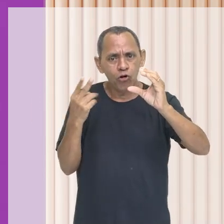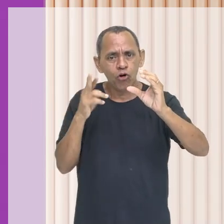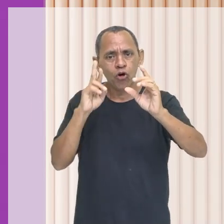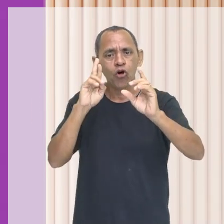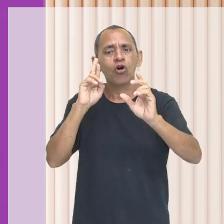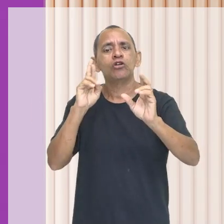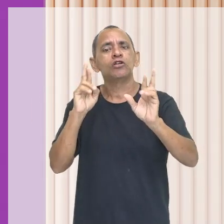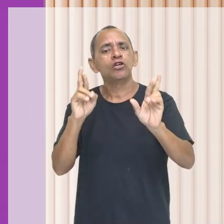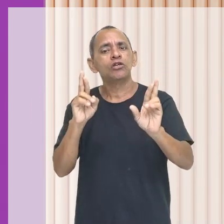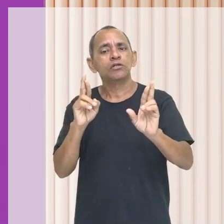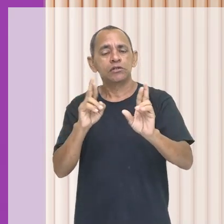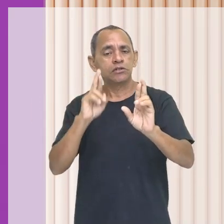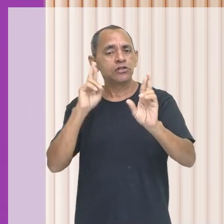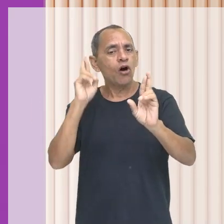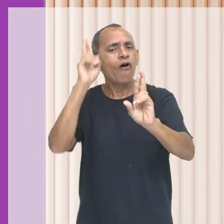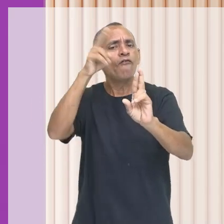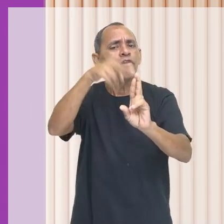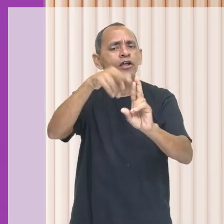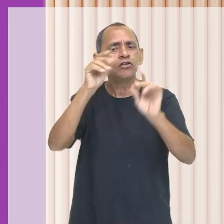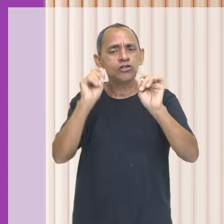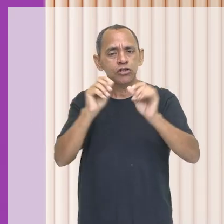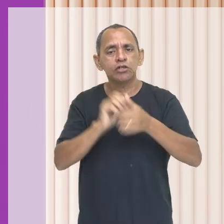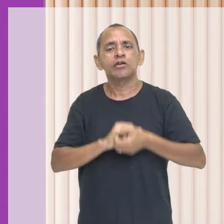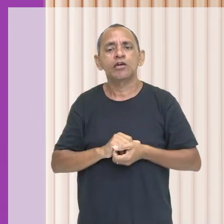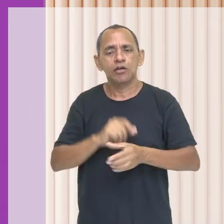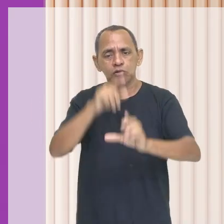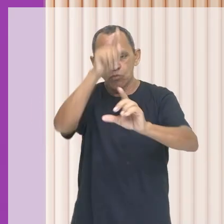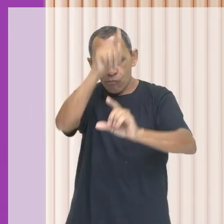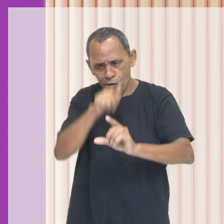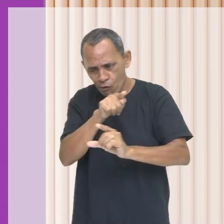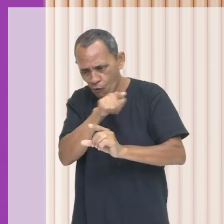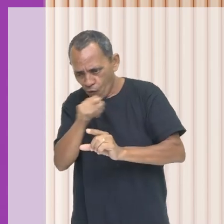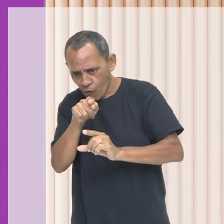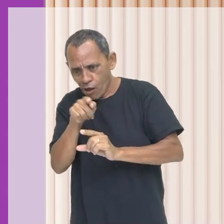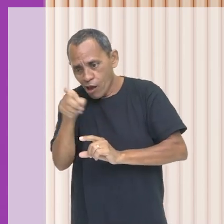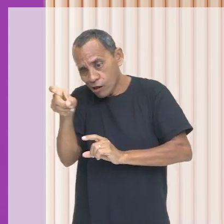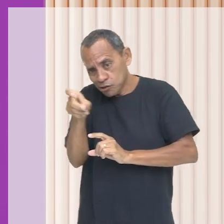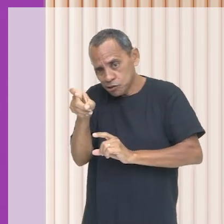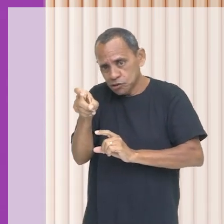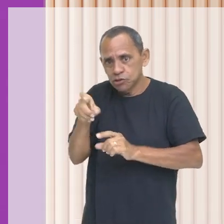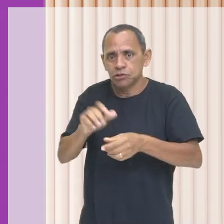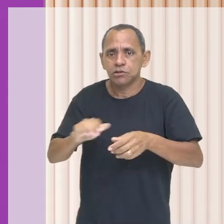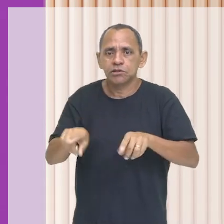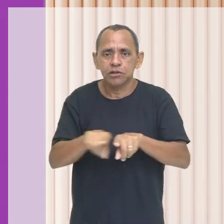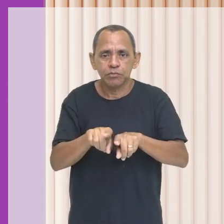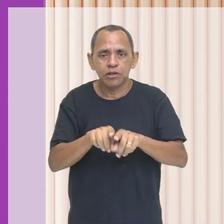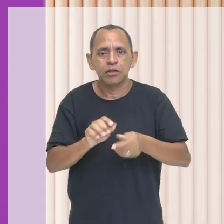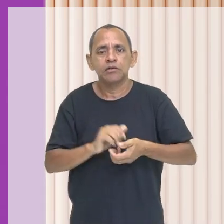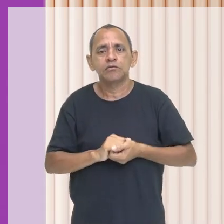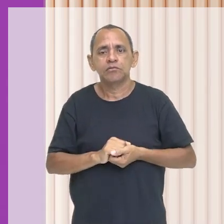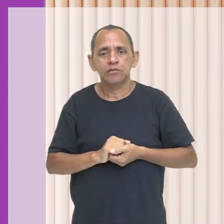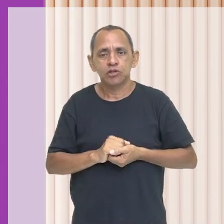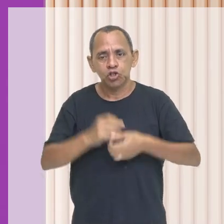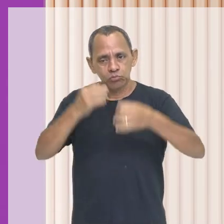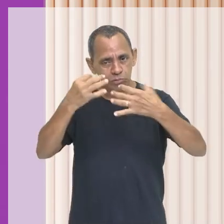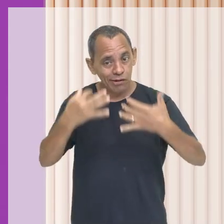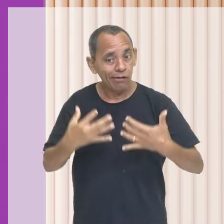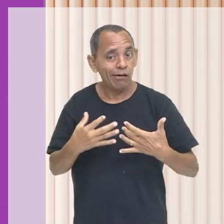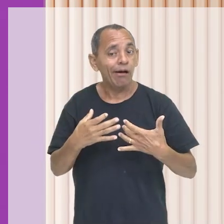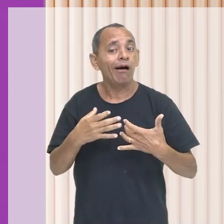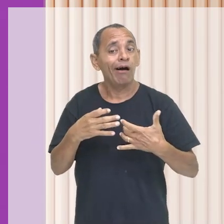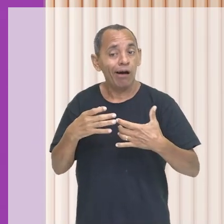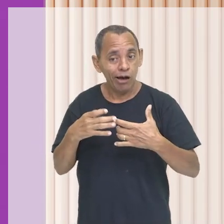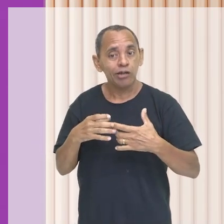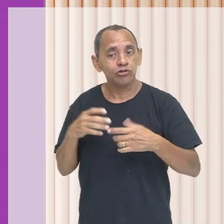que está no eixo x. Tudo bem? Então, são esses valores que nós estamos aqui estabelecendo para quais valores